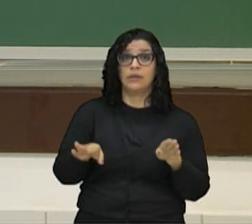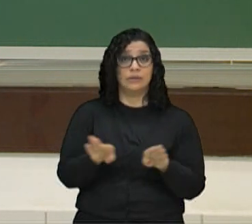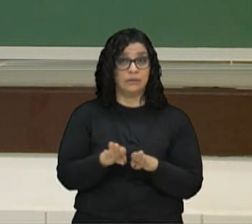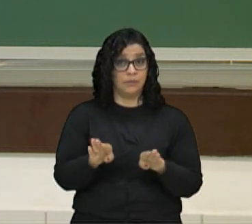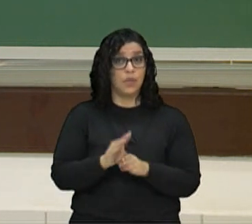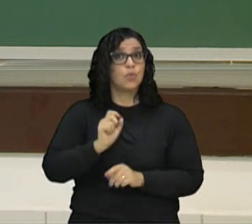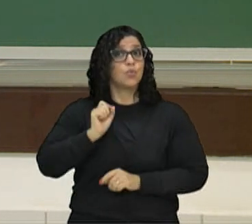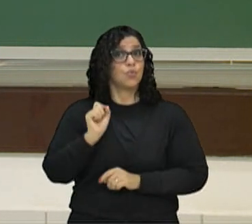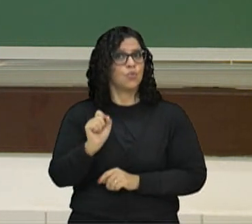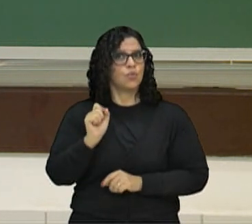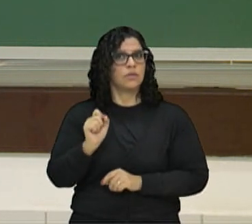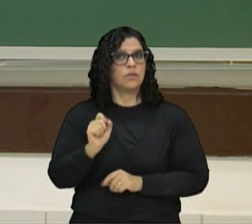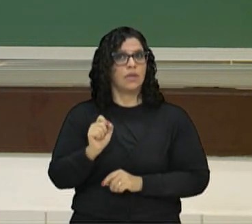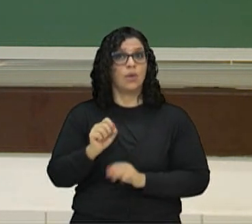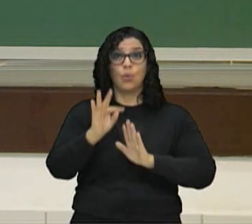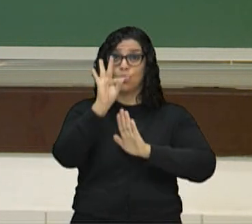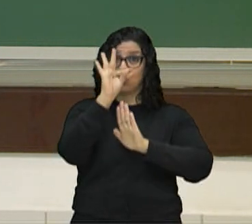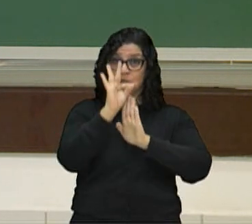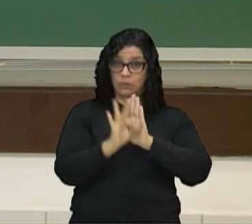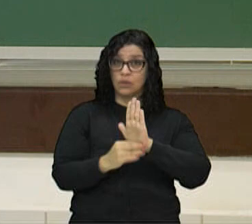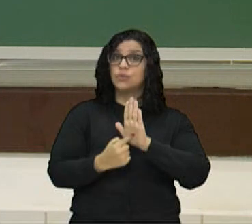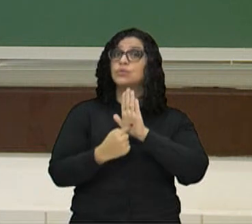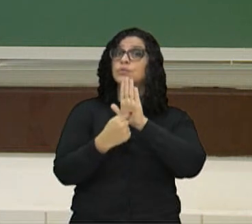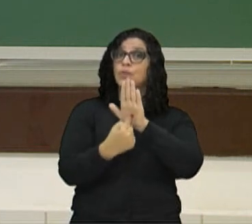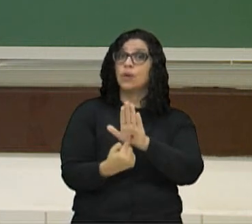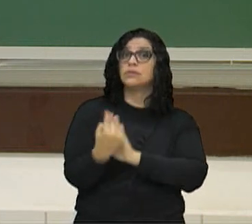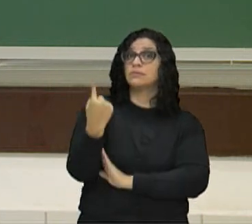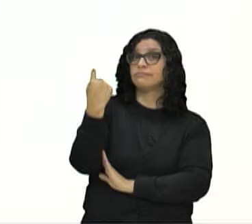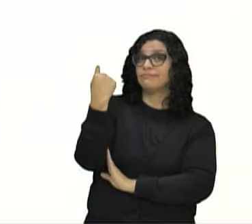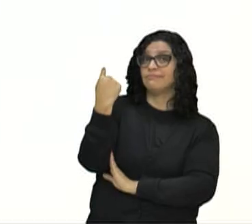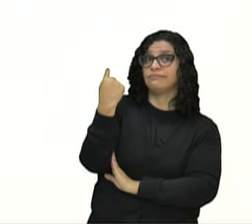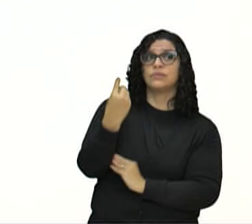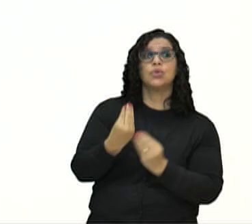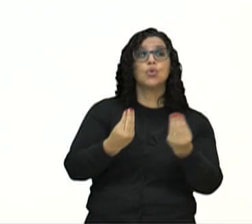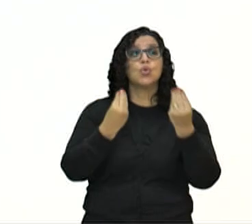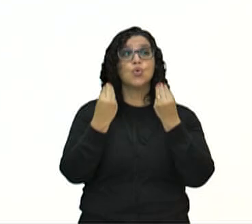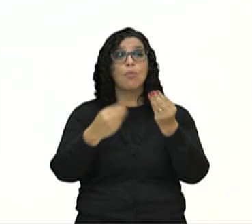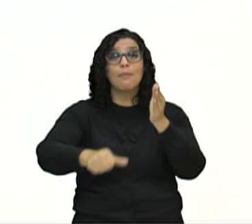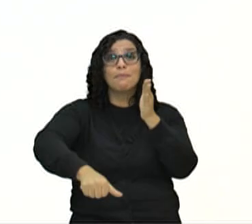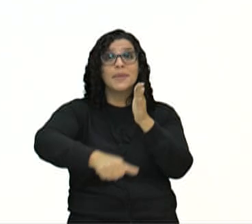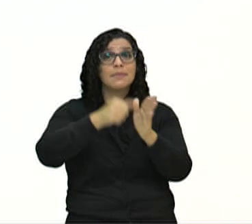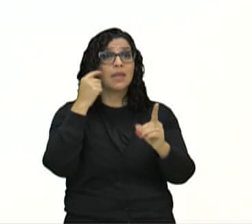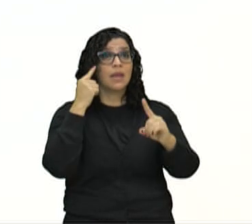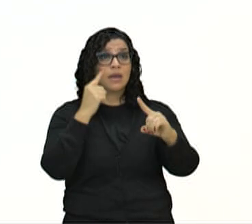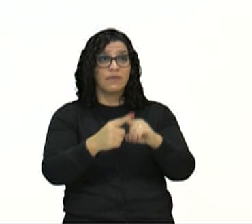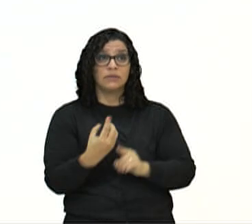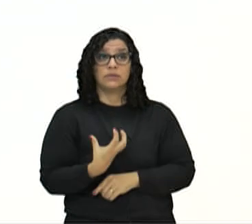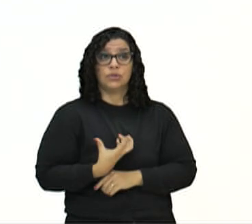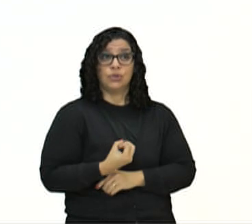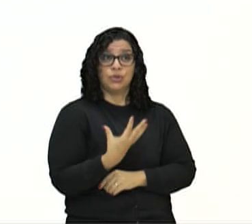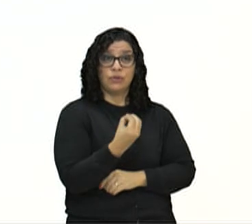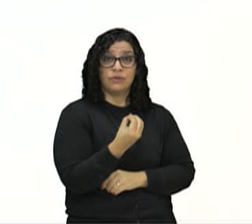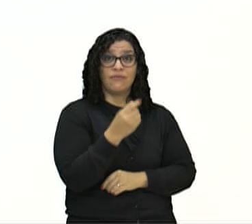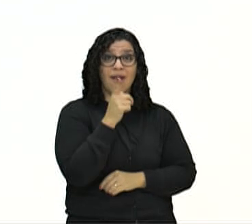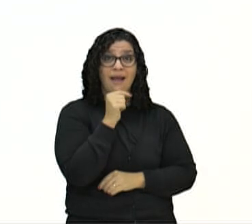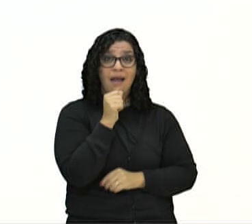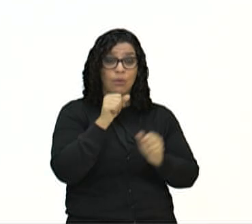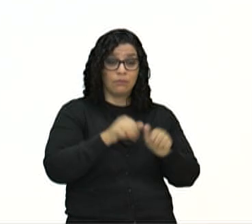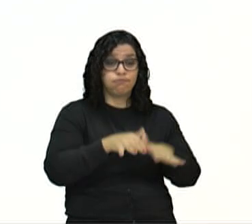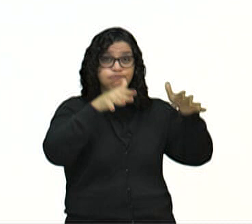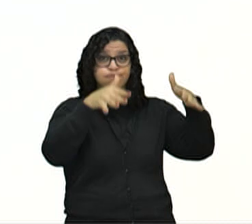Além disso, o texto traz como era a primeira vez que viajava para o mar,